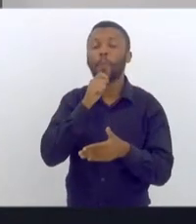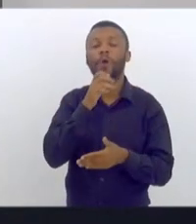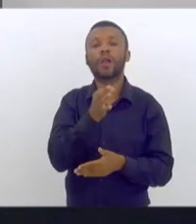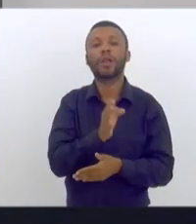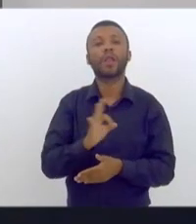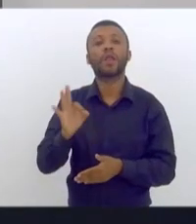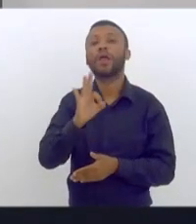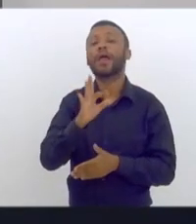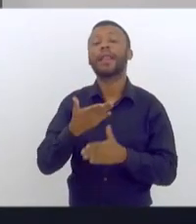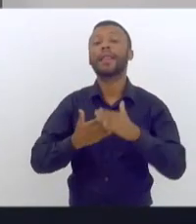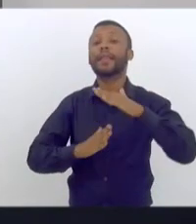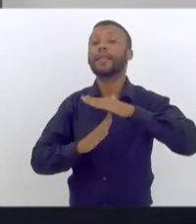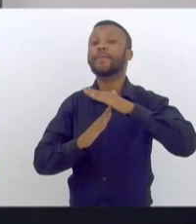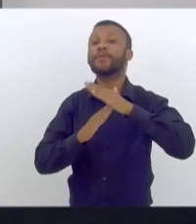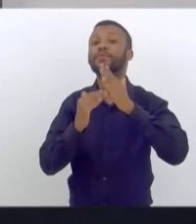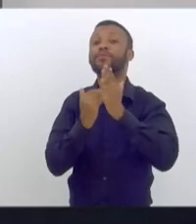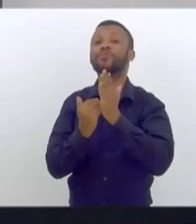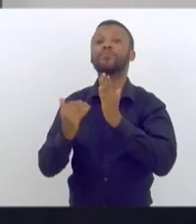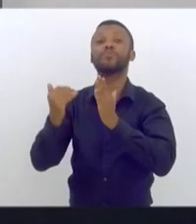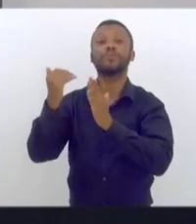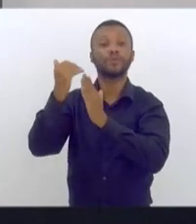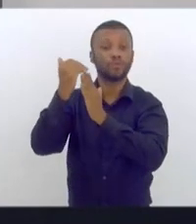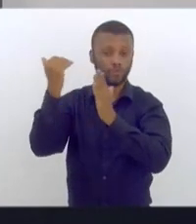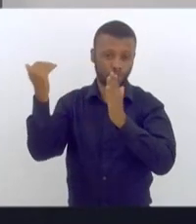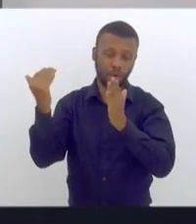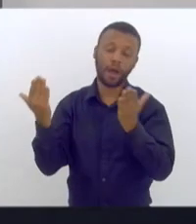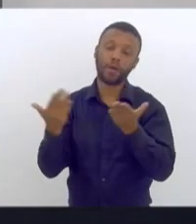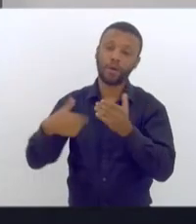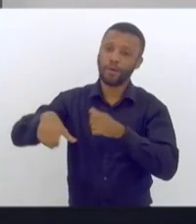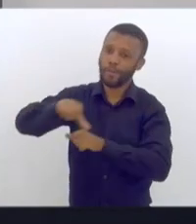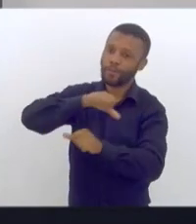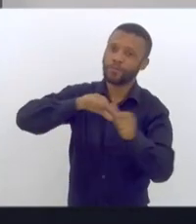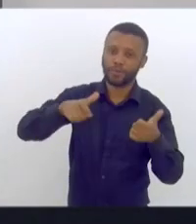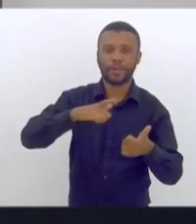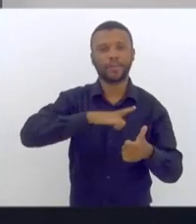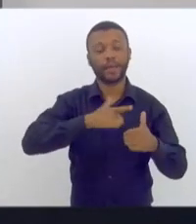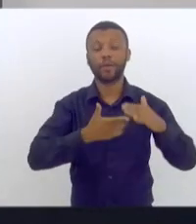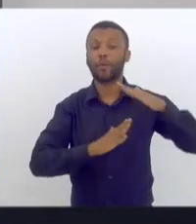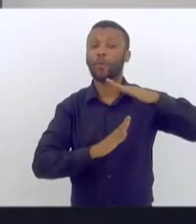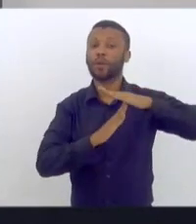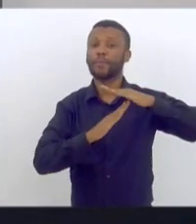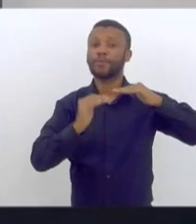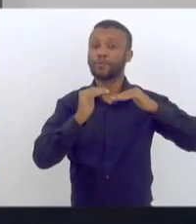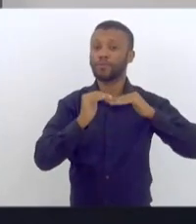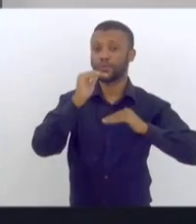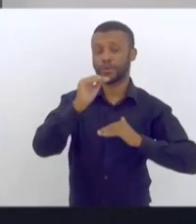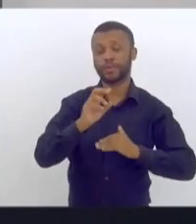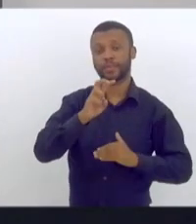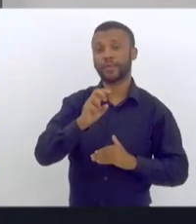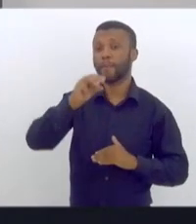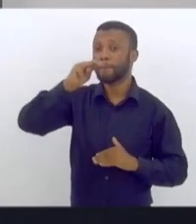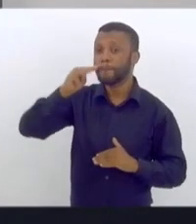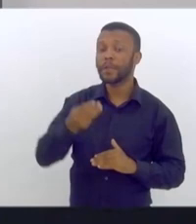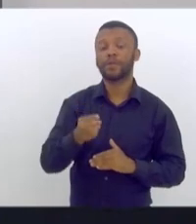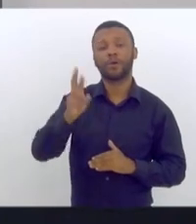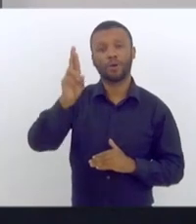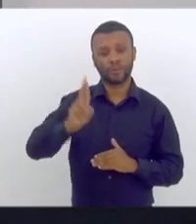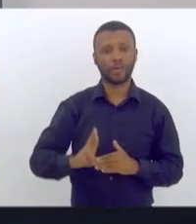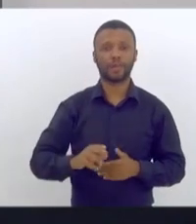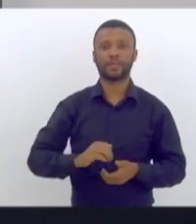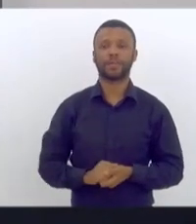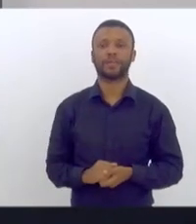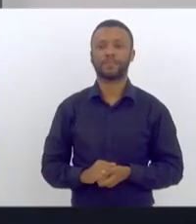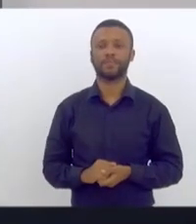superior e agora passou a ter limite superior de 5 milhões de reais